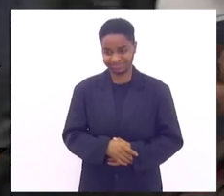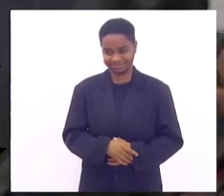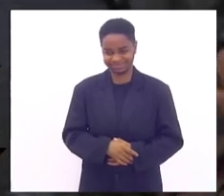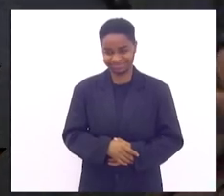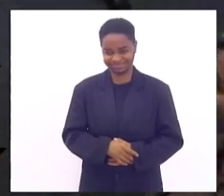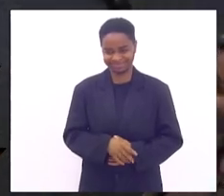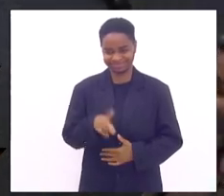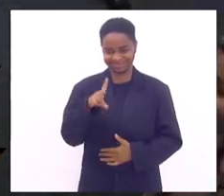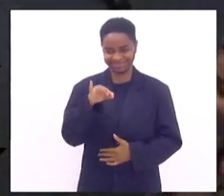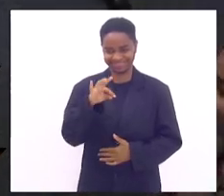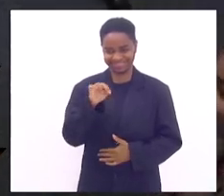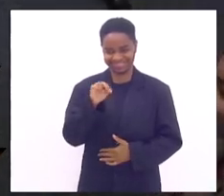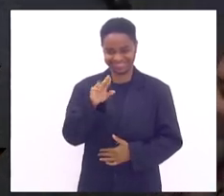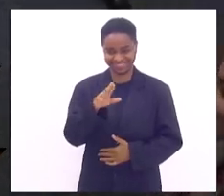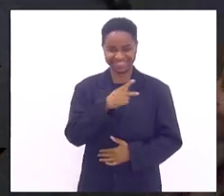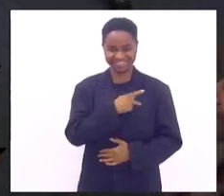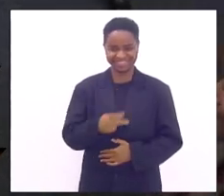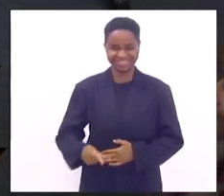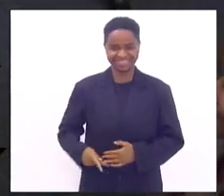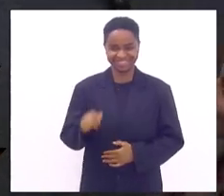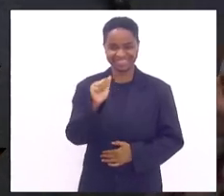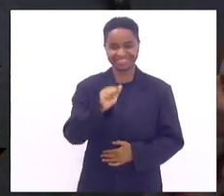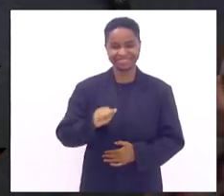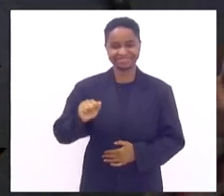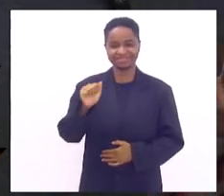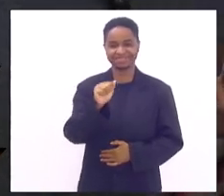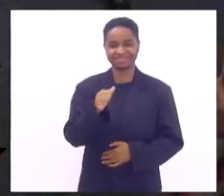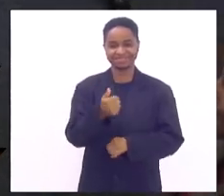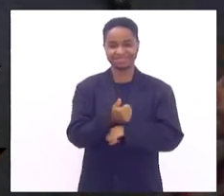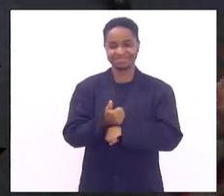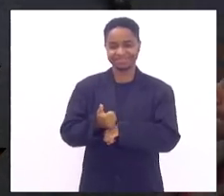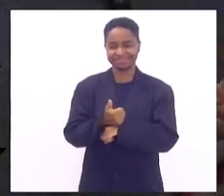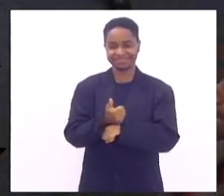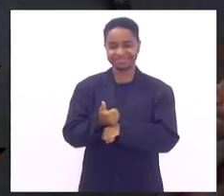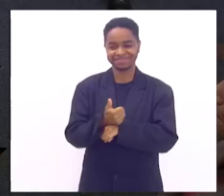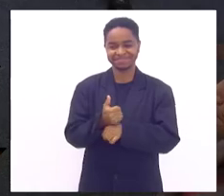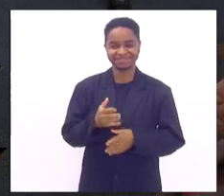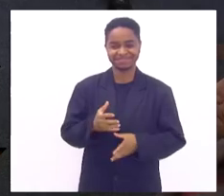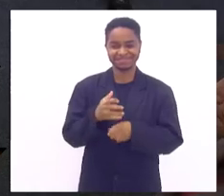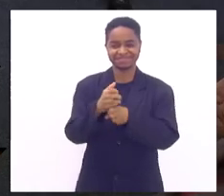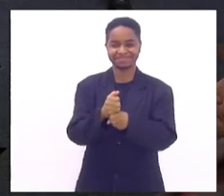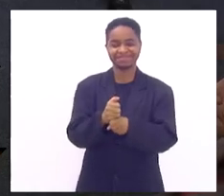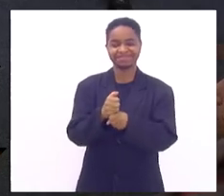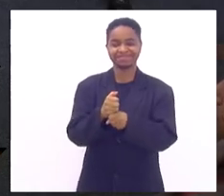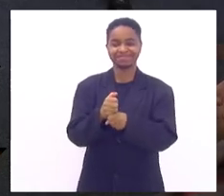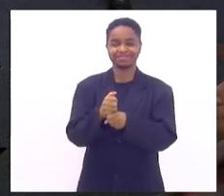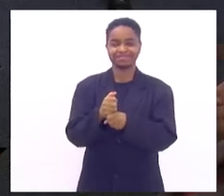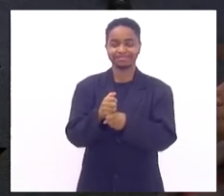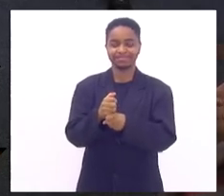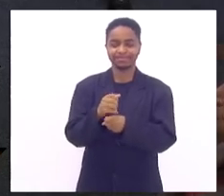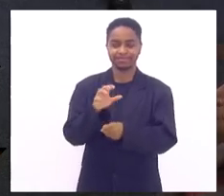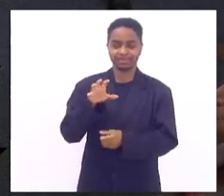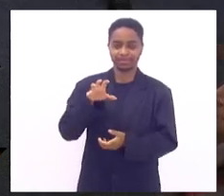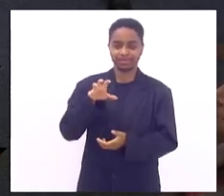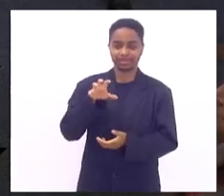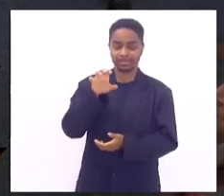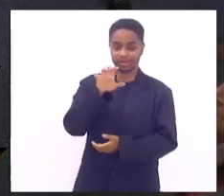Vitor Correia Leal, presidente da Associação Profissional dos Contabilistas da Região Centro-Sul